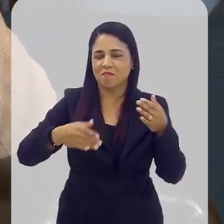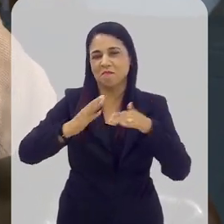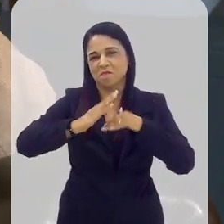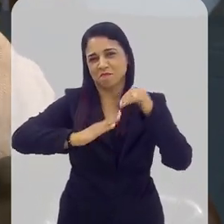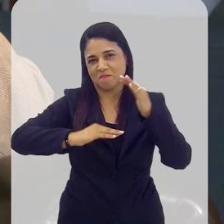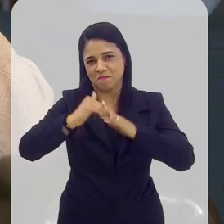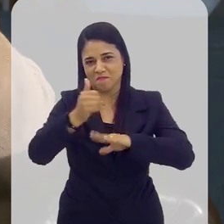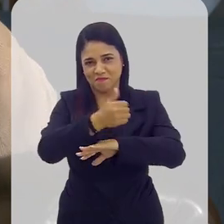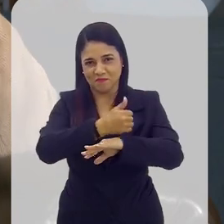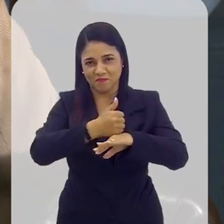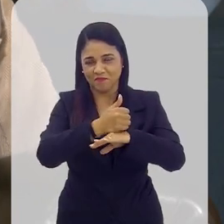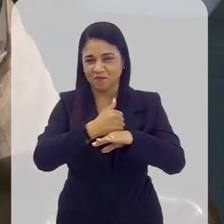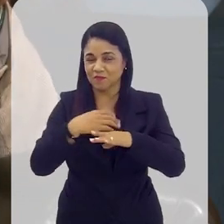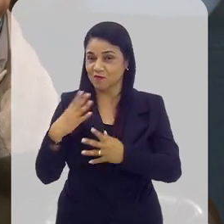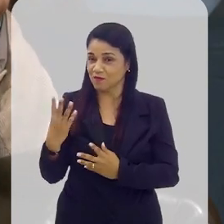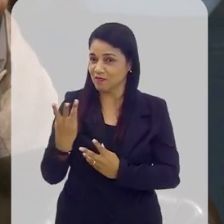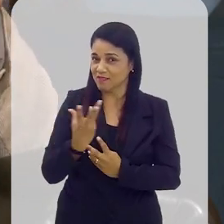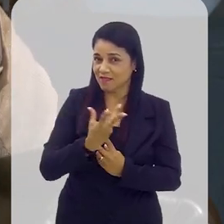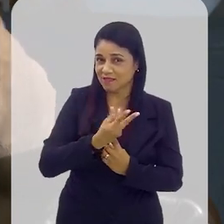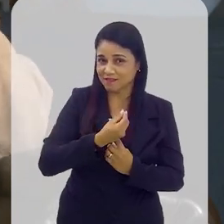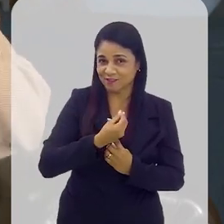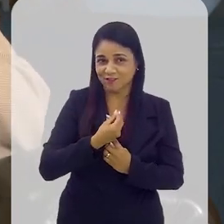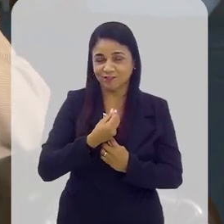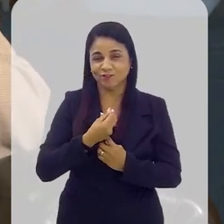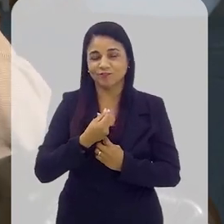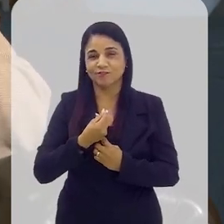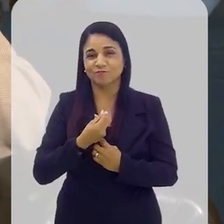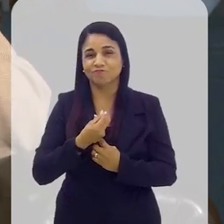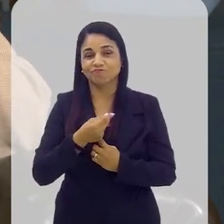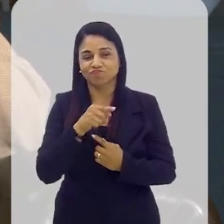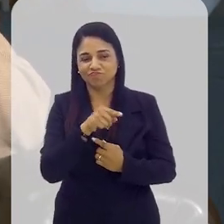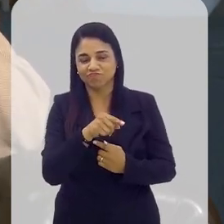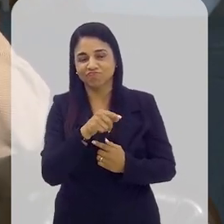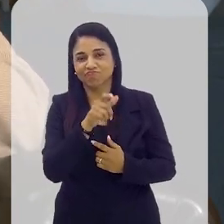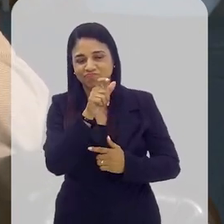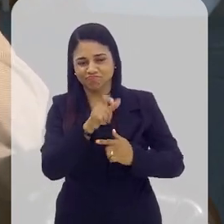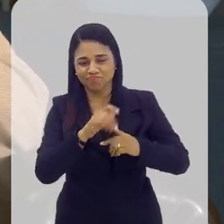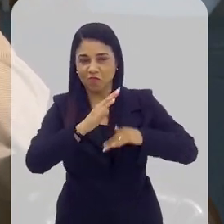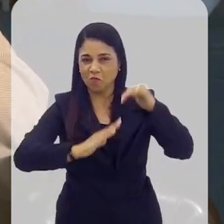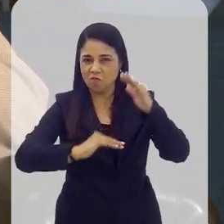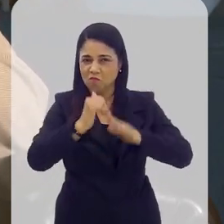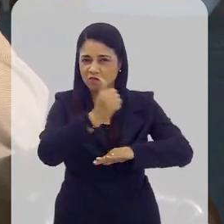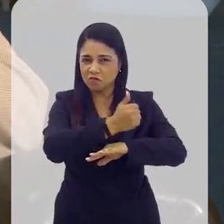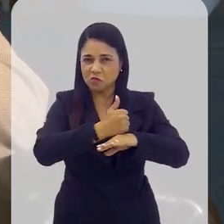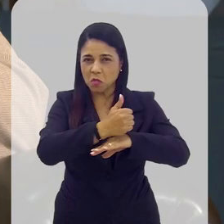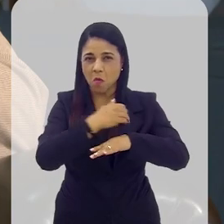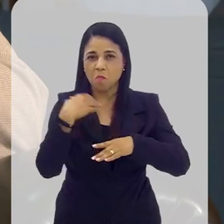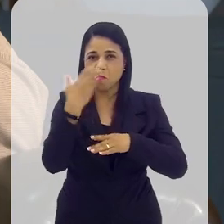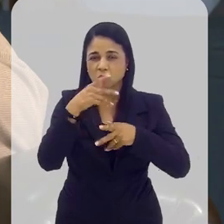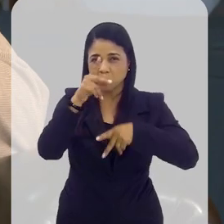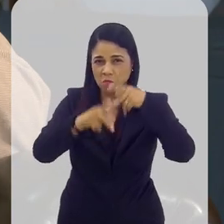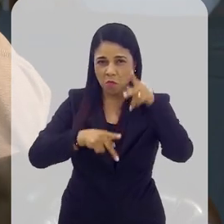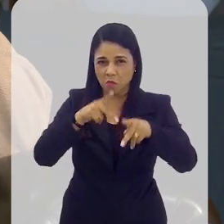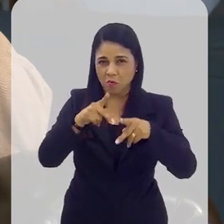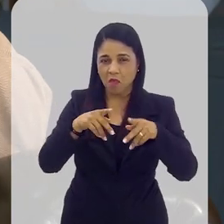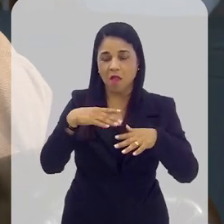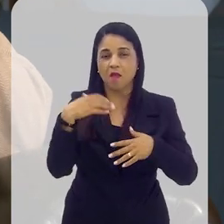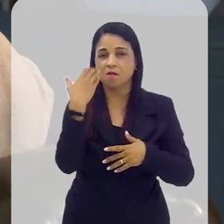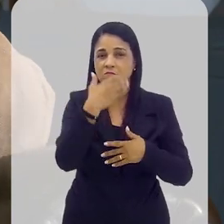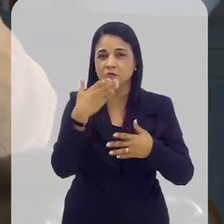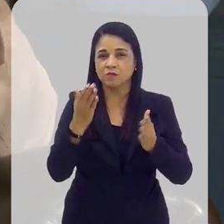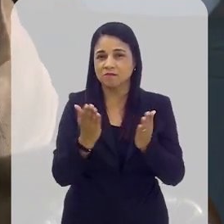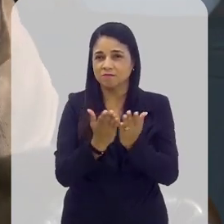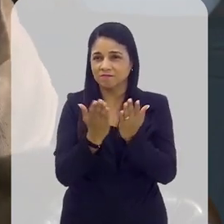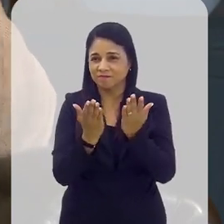etc. Os grandes artistas que esse homem construiu na música popular evangélica,